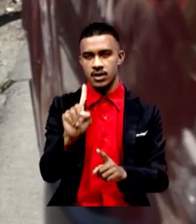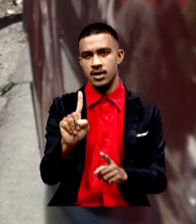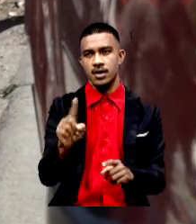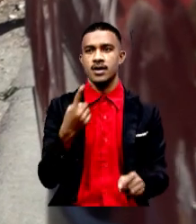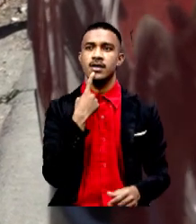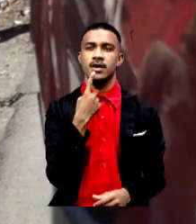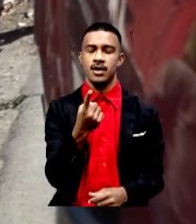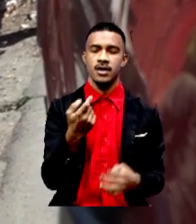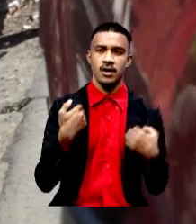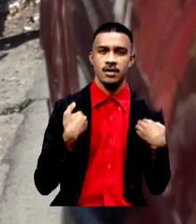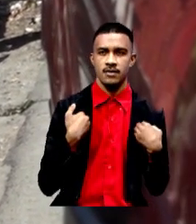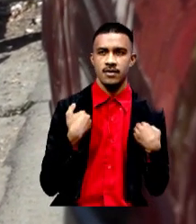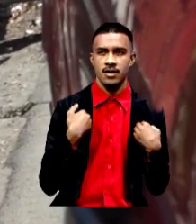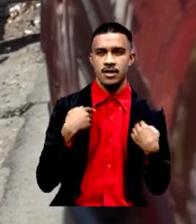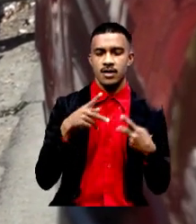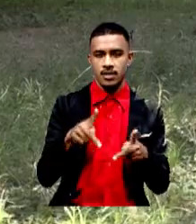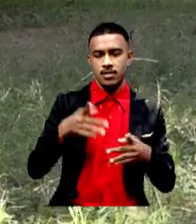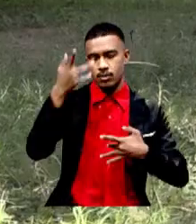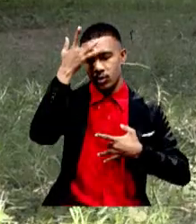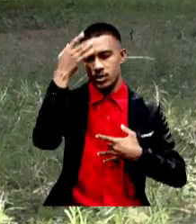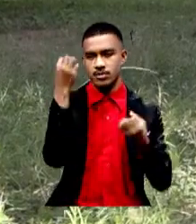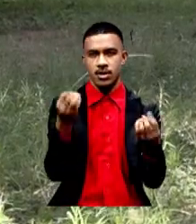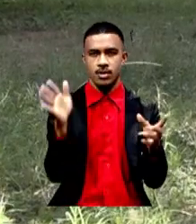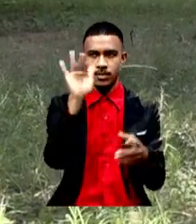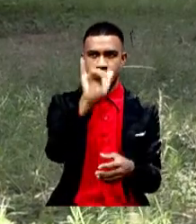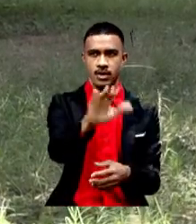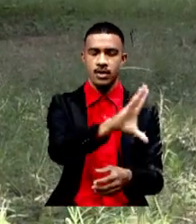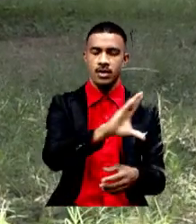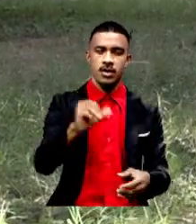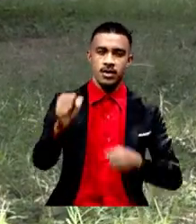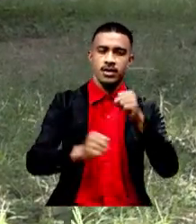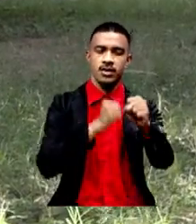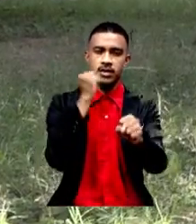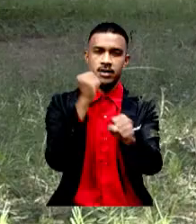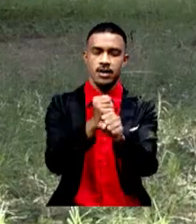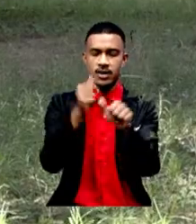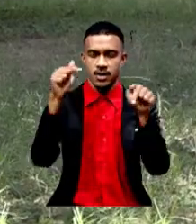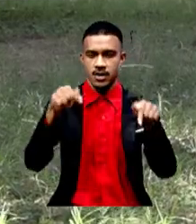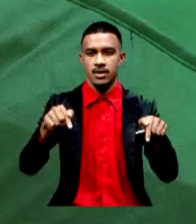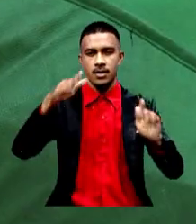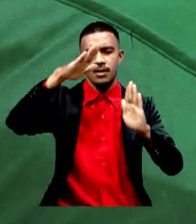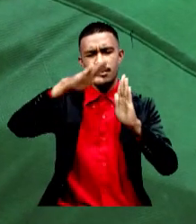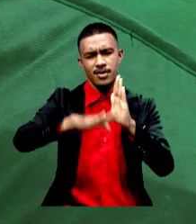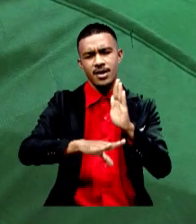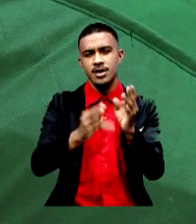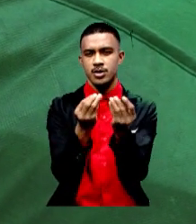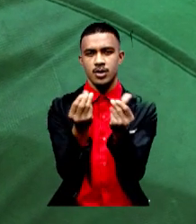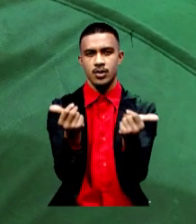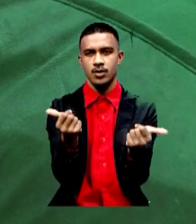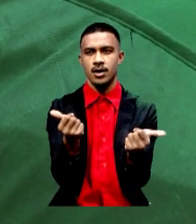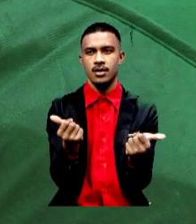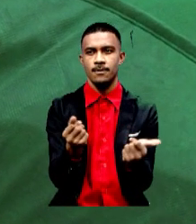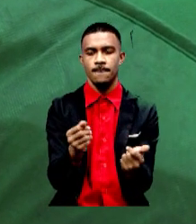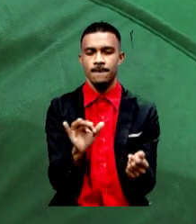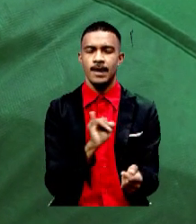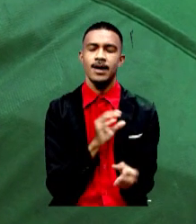kada fulan iha pasiente barak mai baisha. Durante tinan idane menos ituan se aula